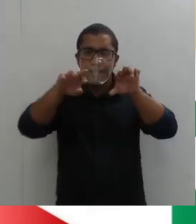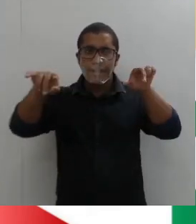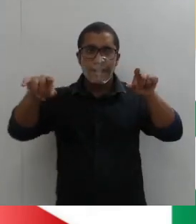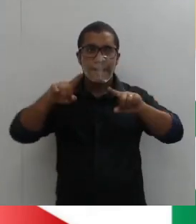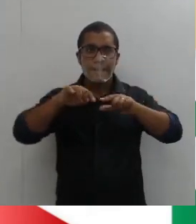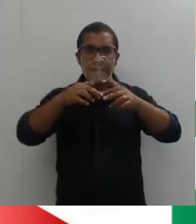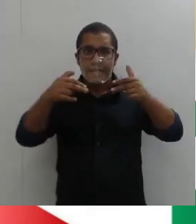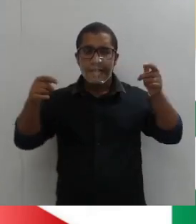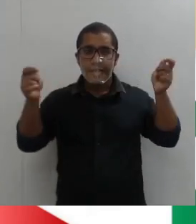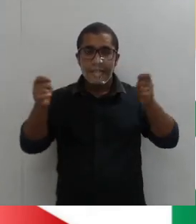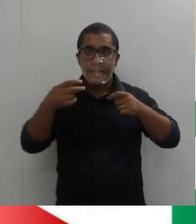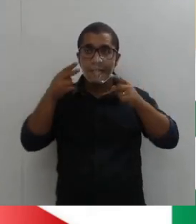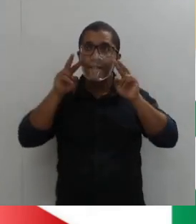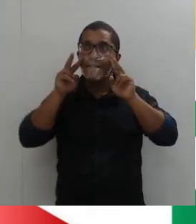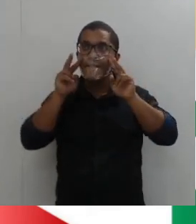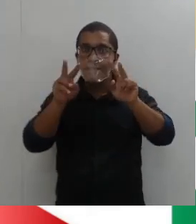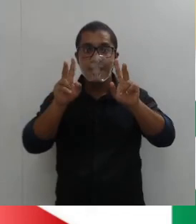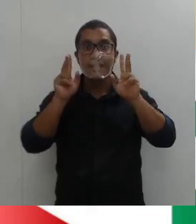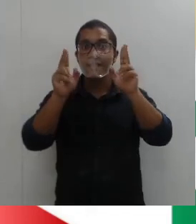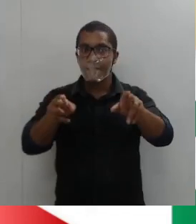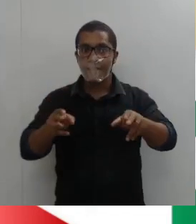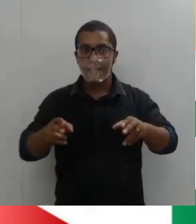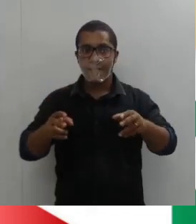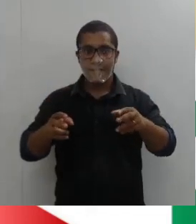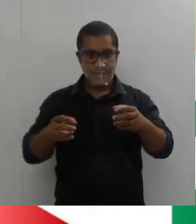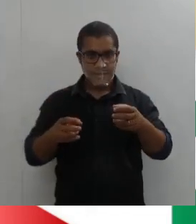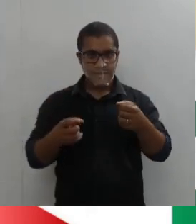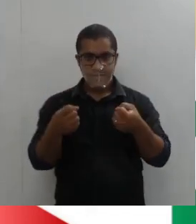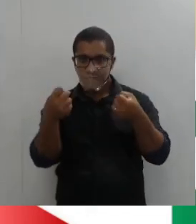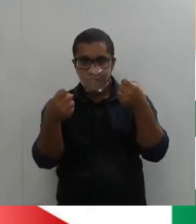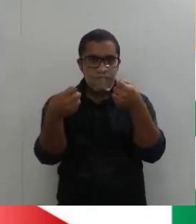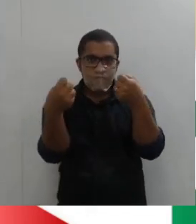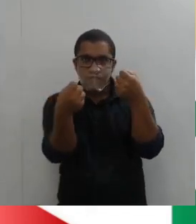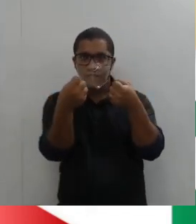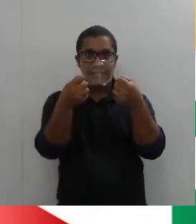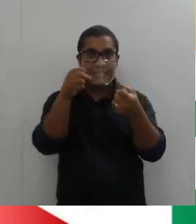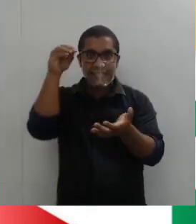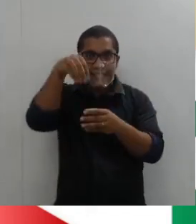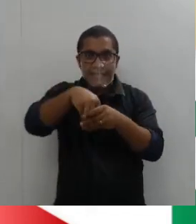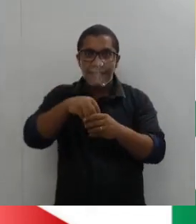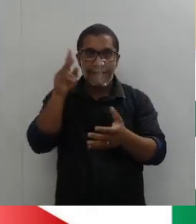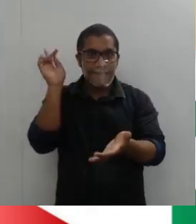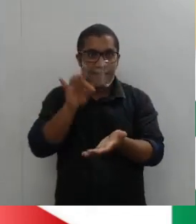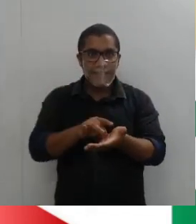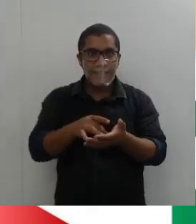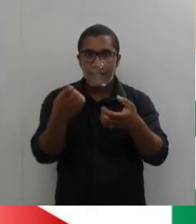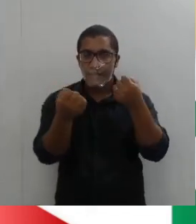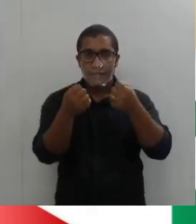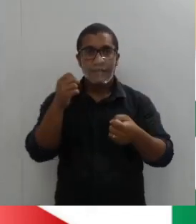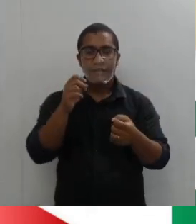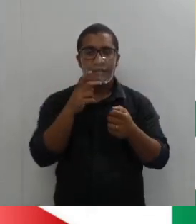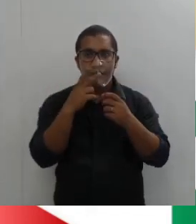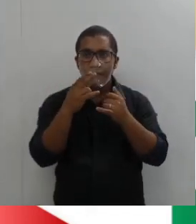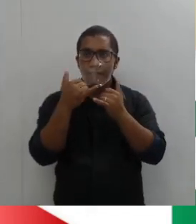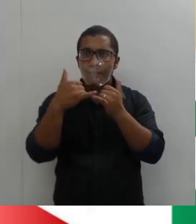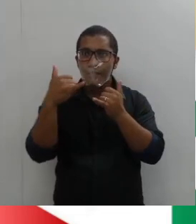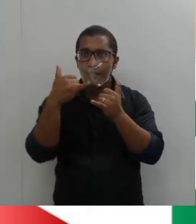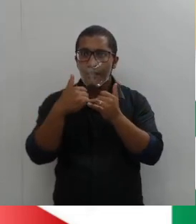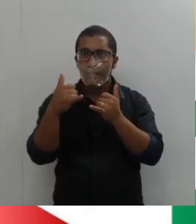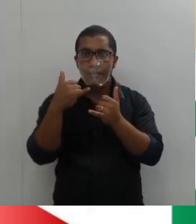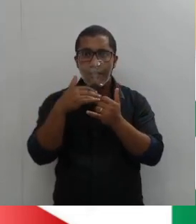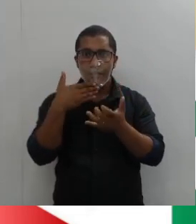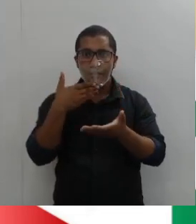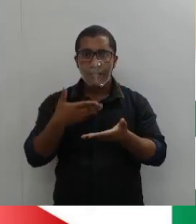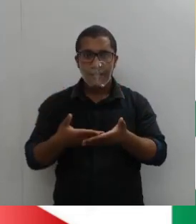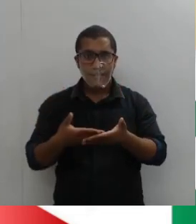material. Você parece que está literalmente dentro de uma pista de corrida, né? Onde os carros são bem parecidos com os carros do